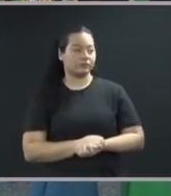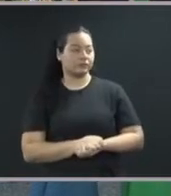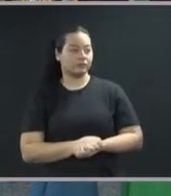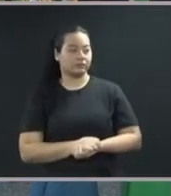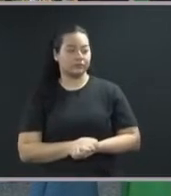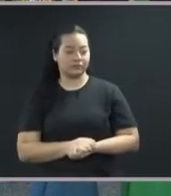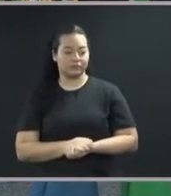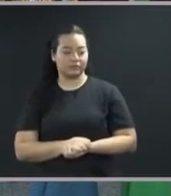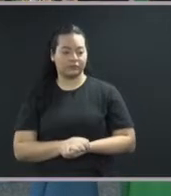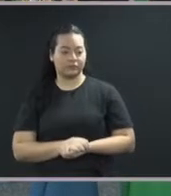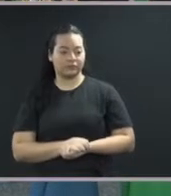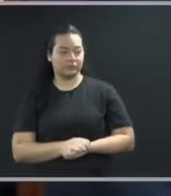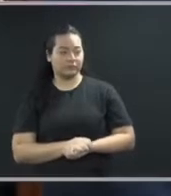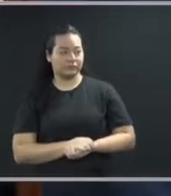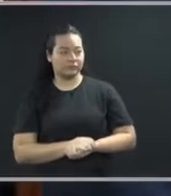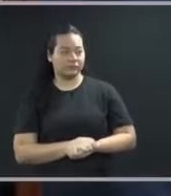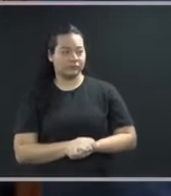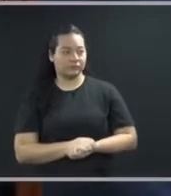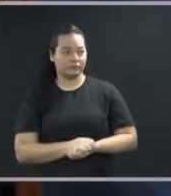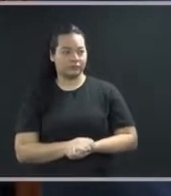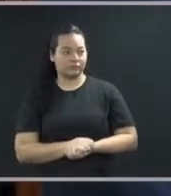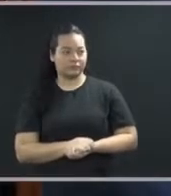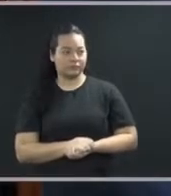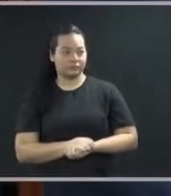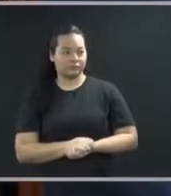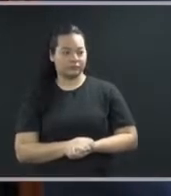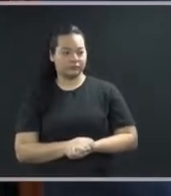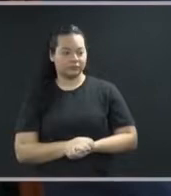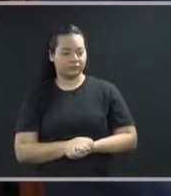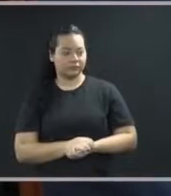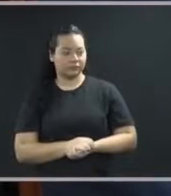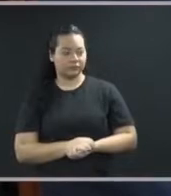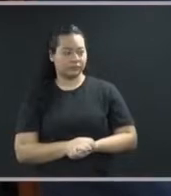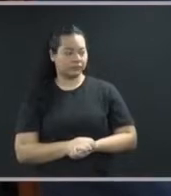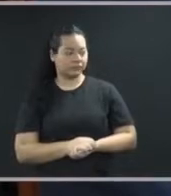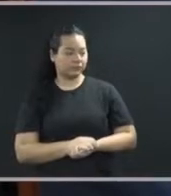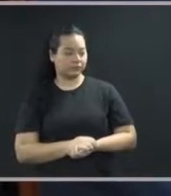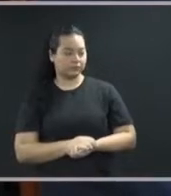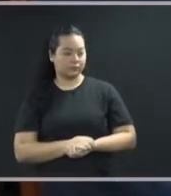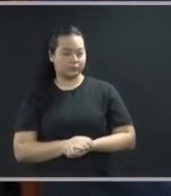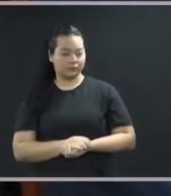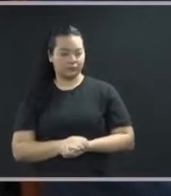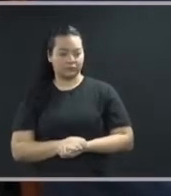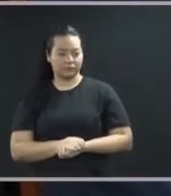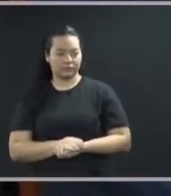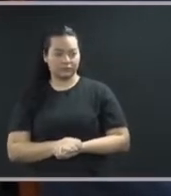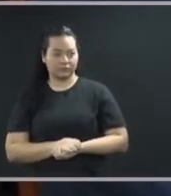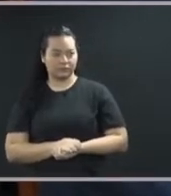Febe, nossa irmã, a qual serve na igreja que está em Sencleia.